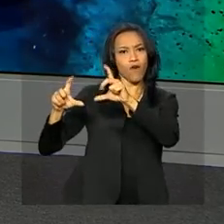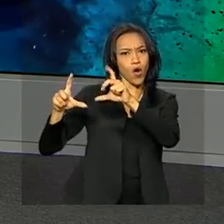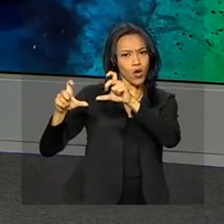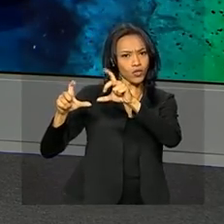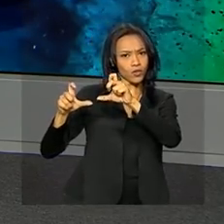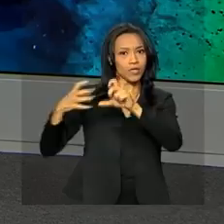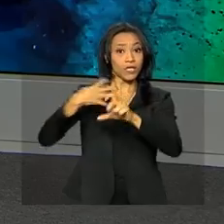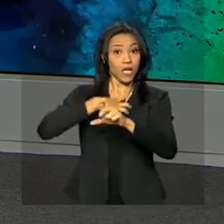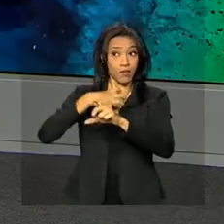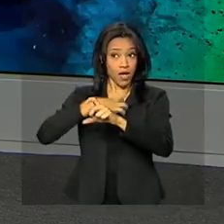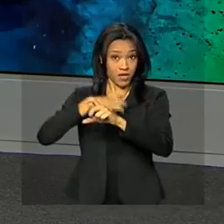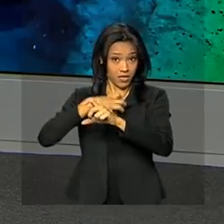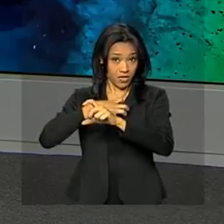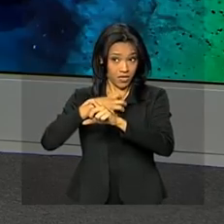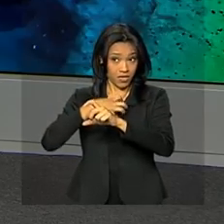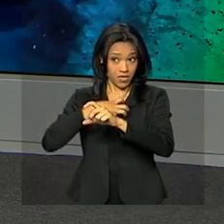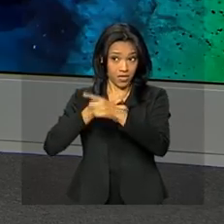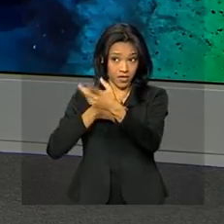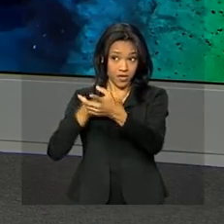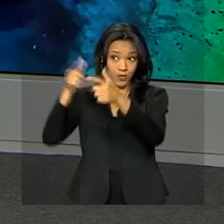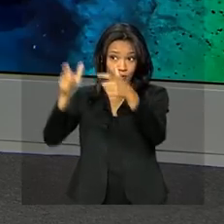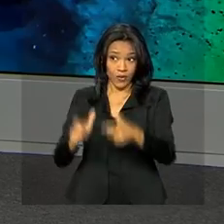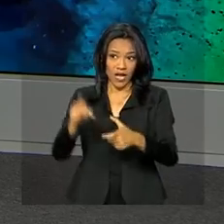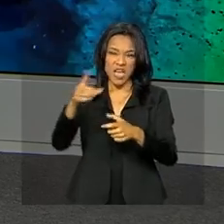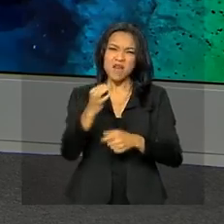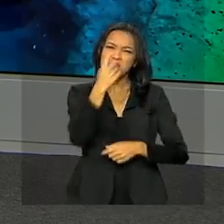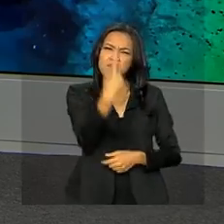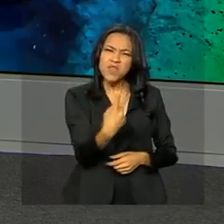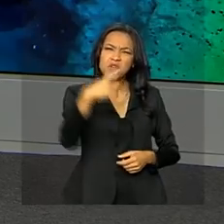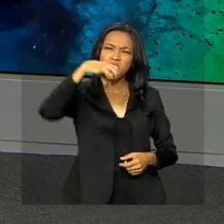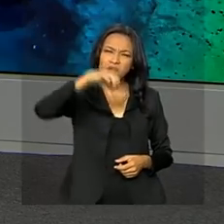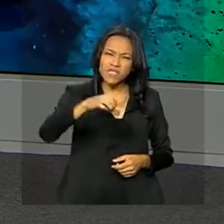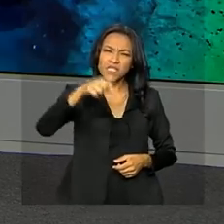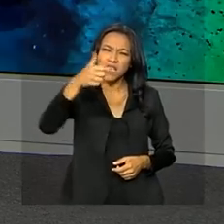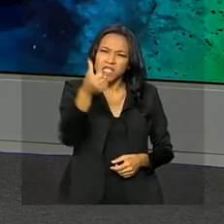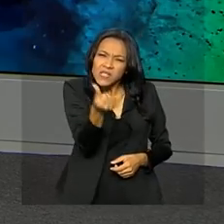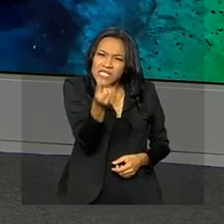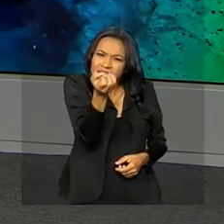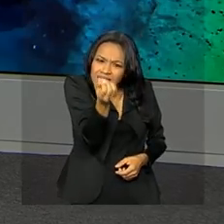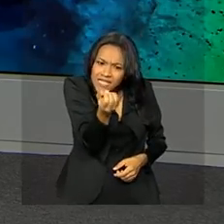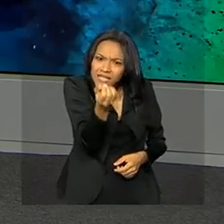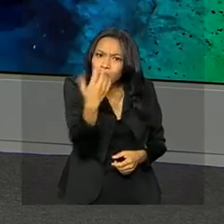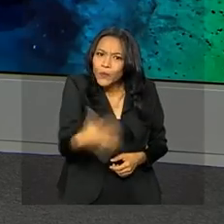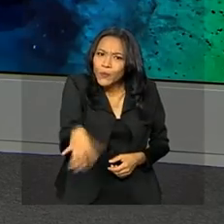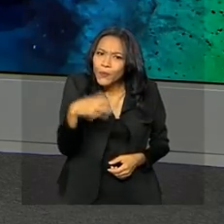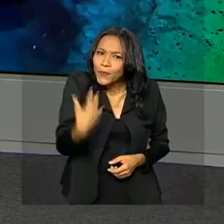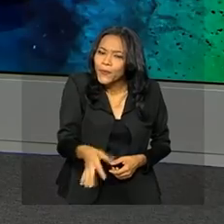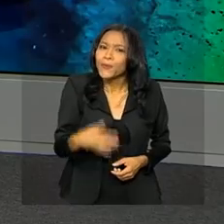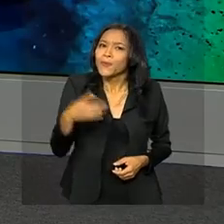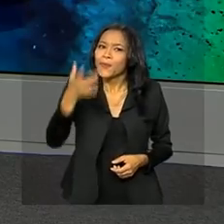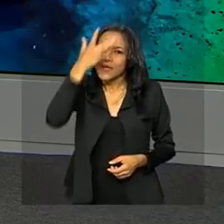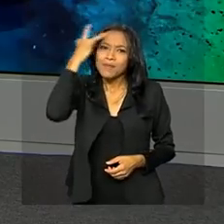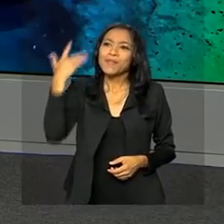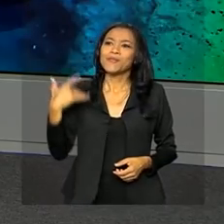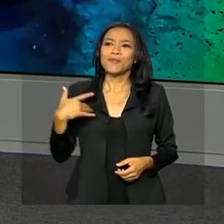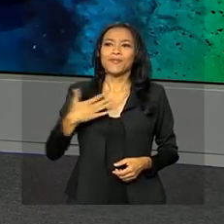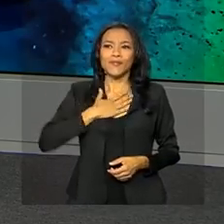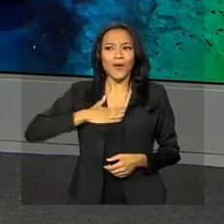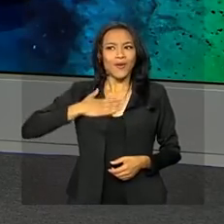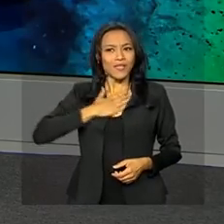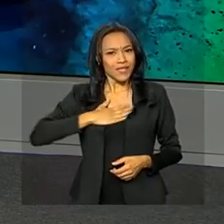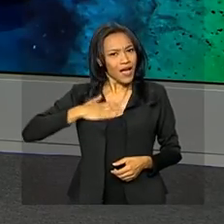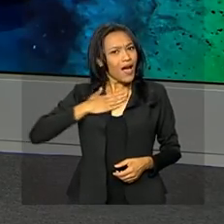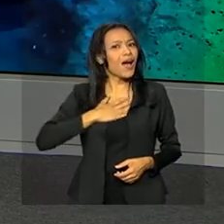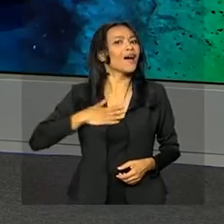da Bahia, de Uibaí, de 1960. Outra foto histórica do 7 de setembro, o pessoal se empolgou com esse negócio do 7 de setembro